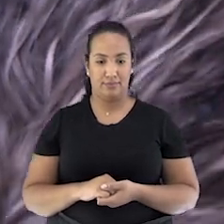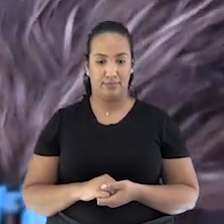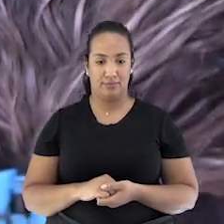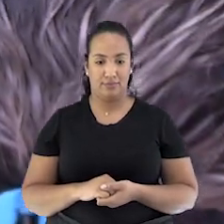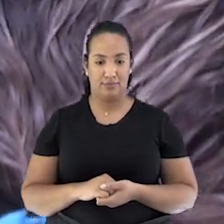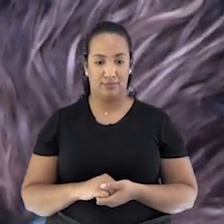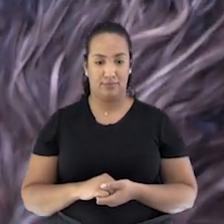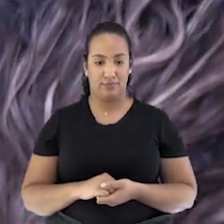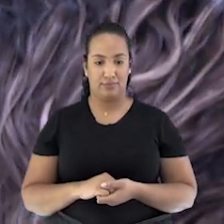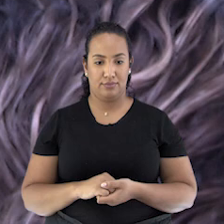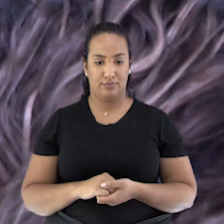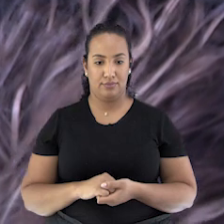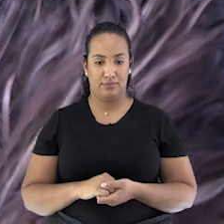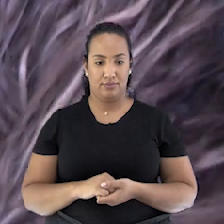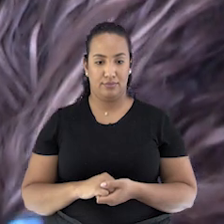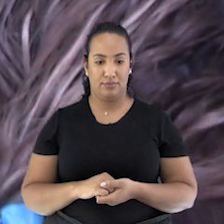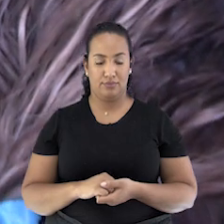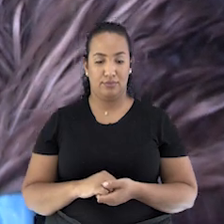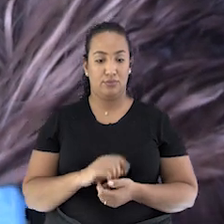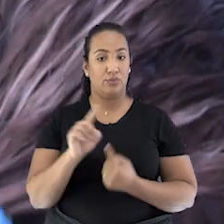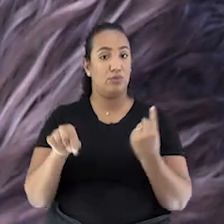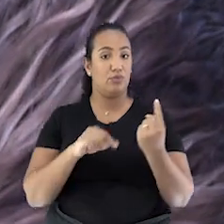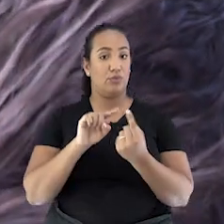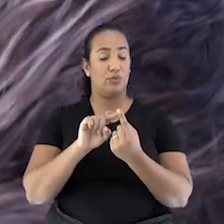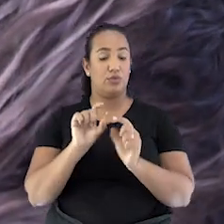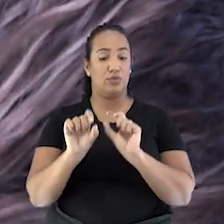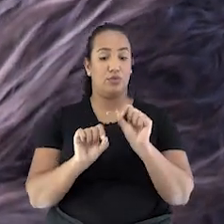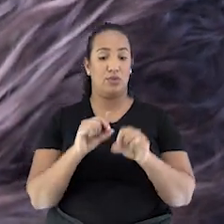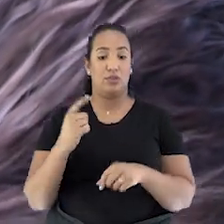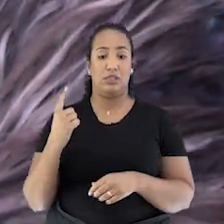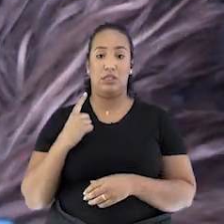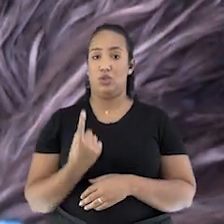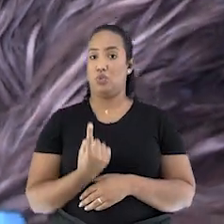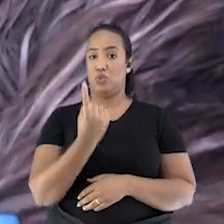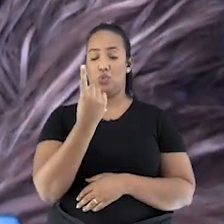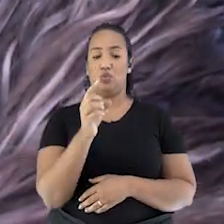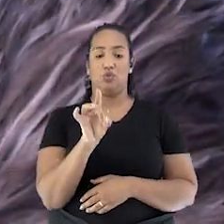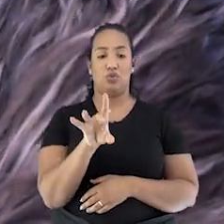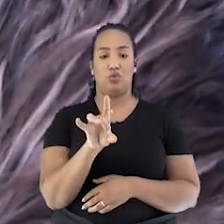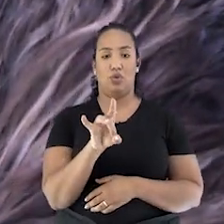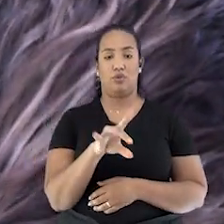O objetivo é fazer com que fique somente uma pecinha.